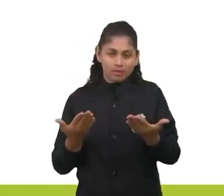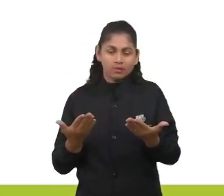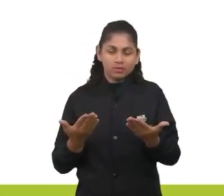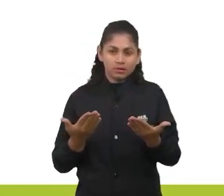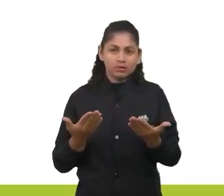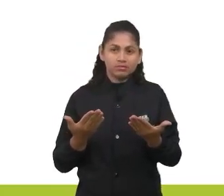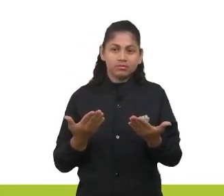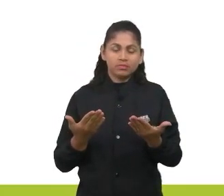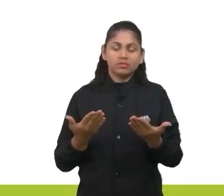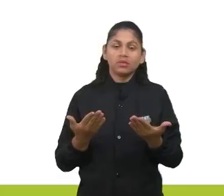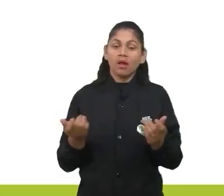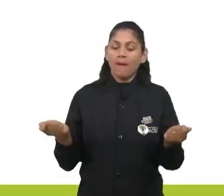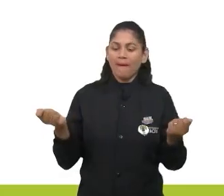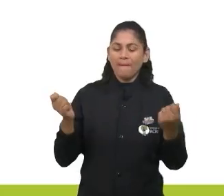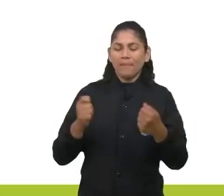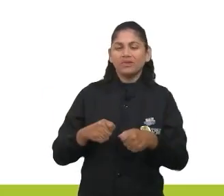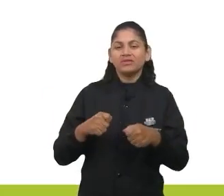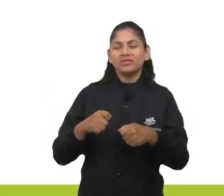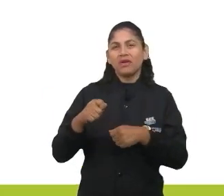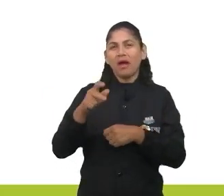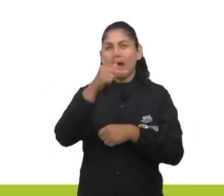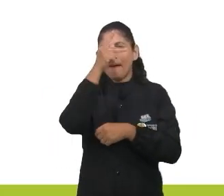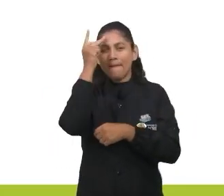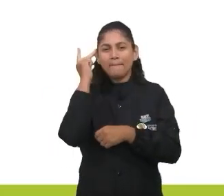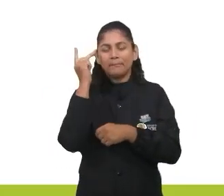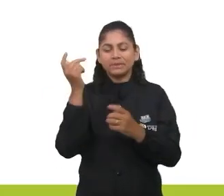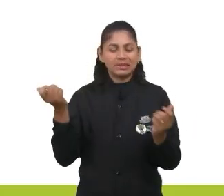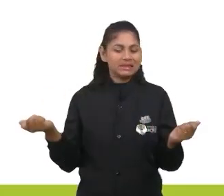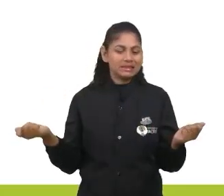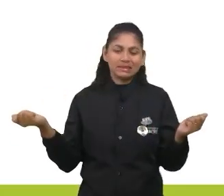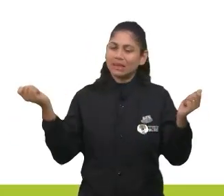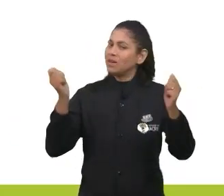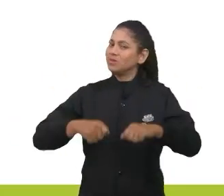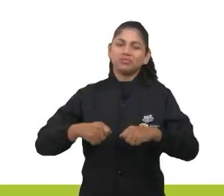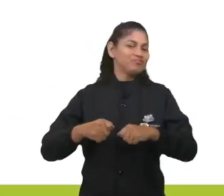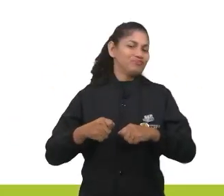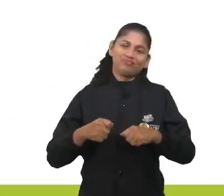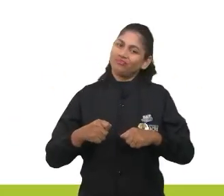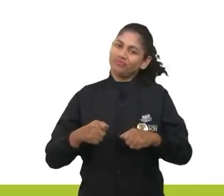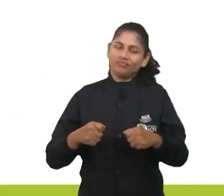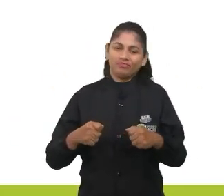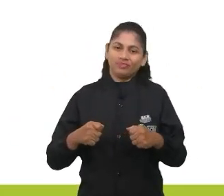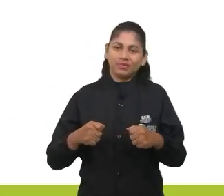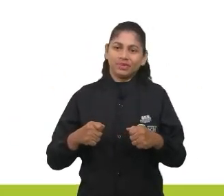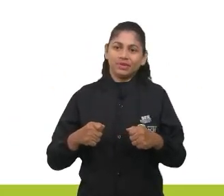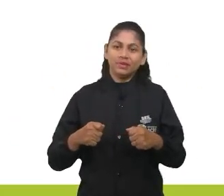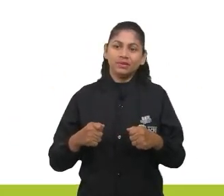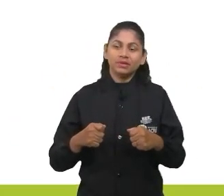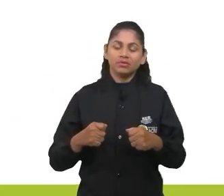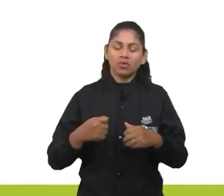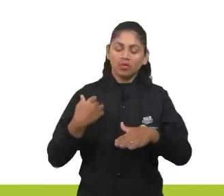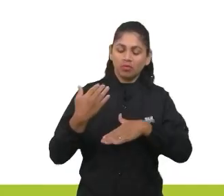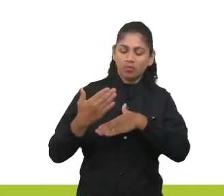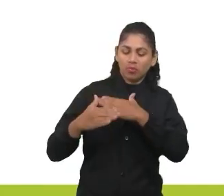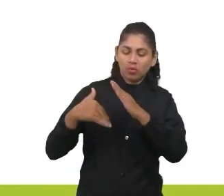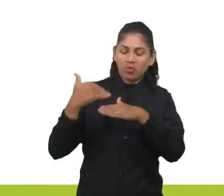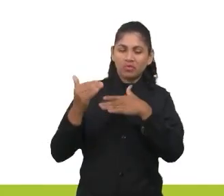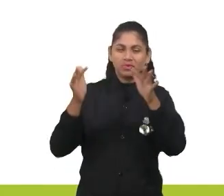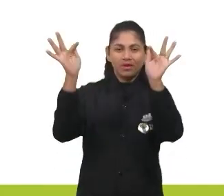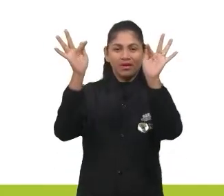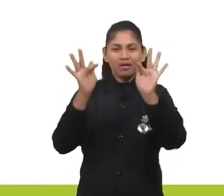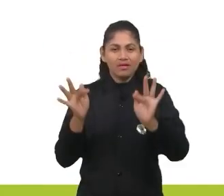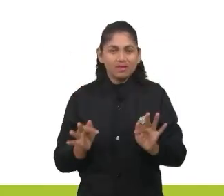tornando-os incapazes de desenvolver um pensamento crítico, achando que vão construir a